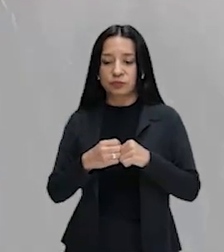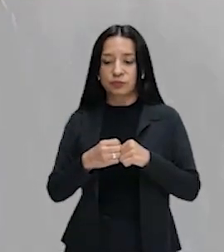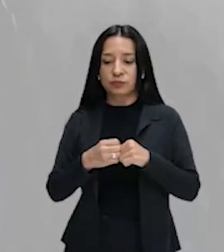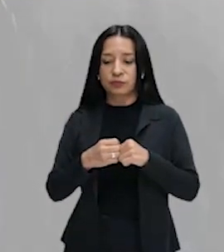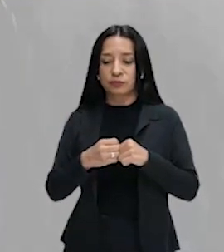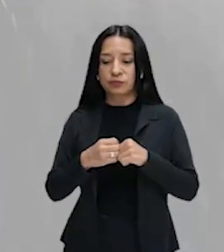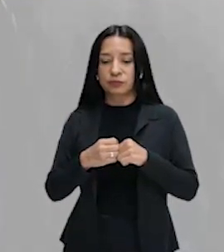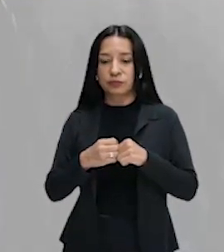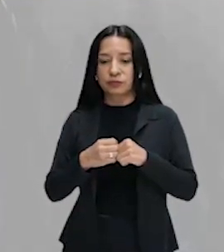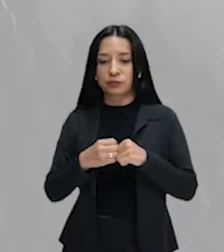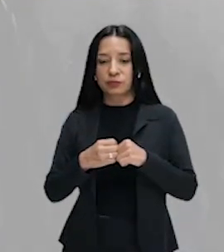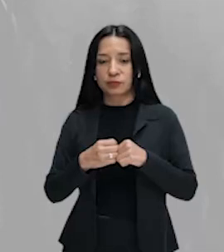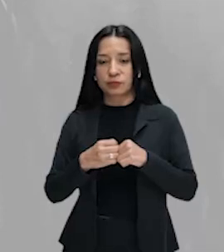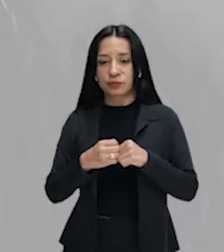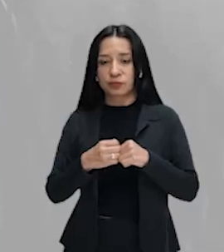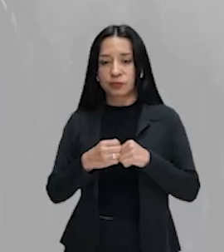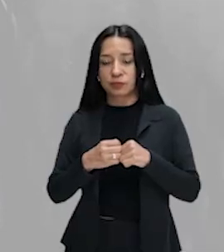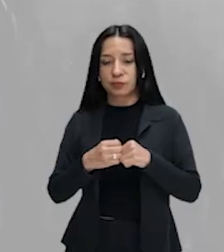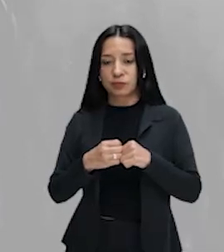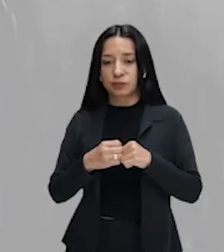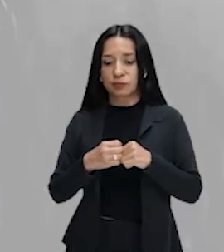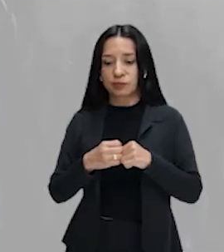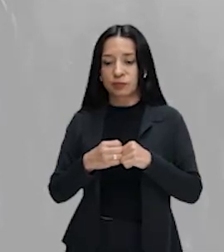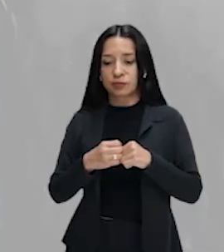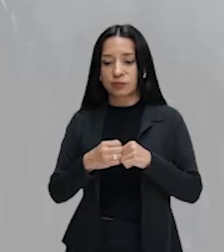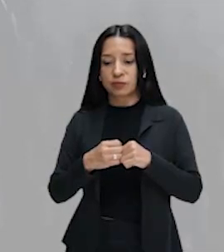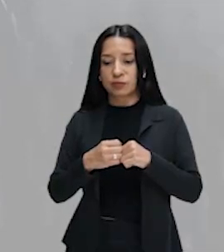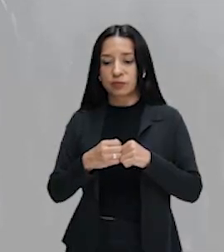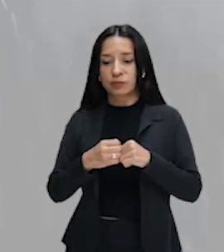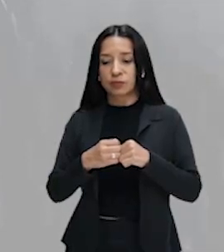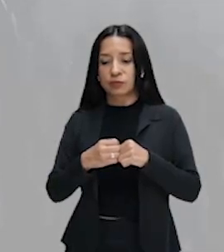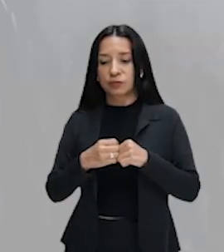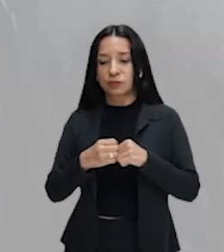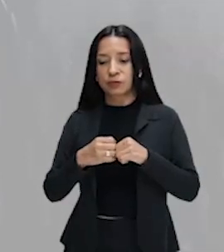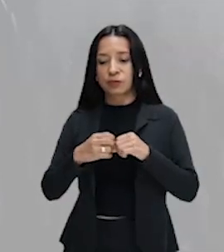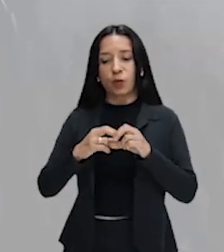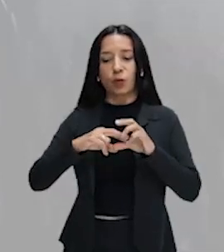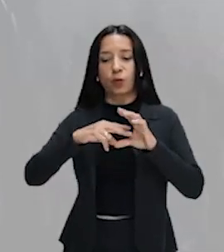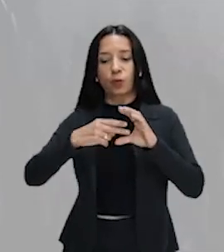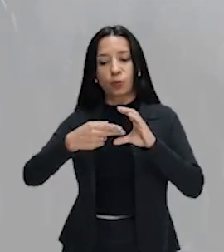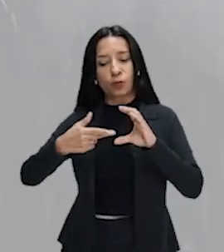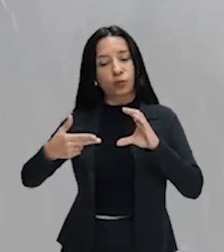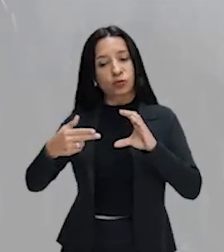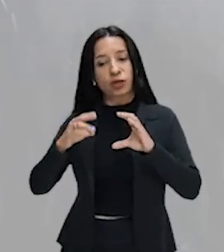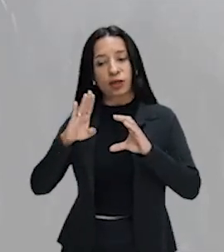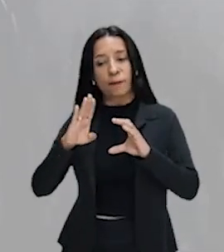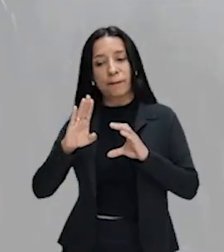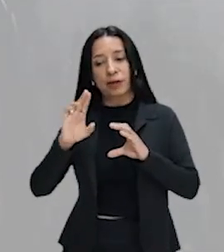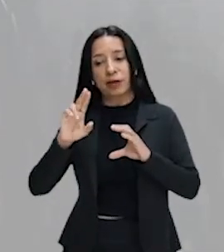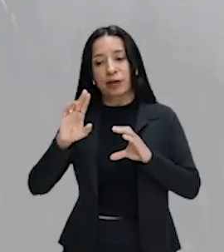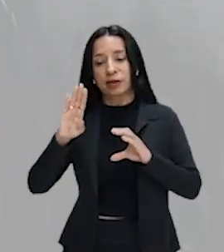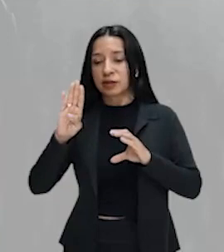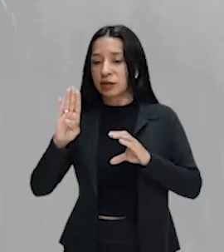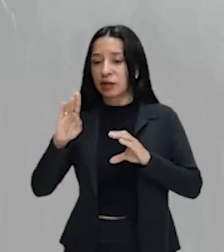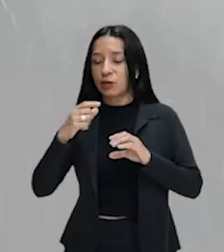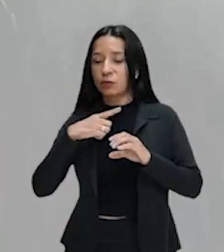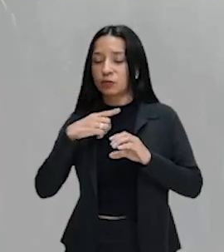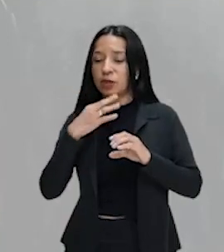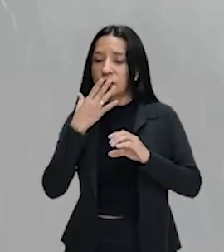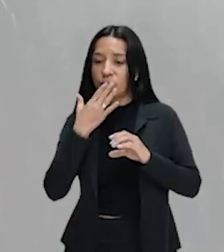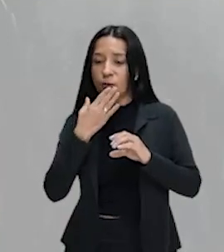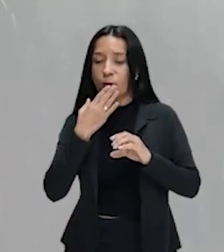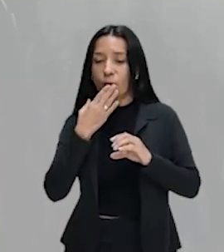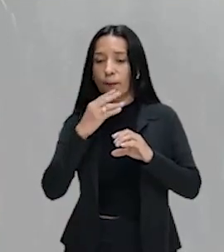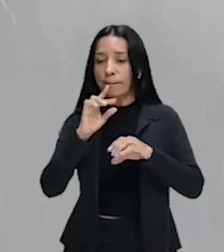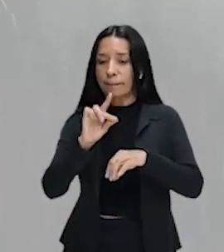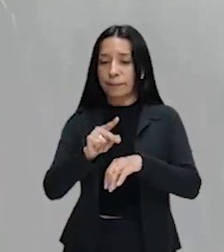dominante do gene E. O gene Bzão, ele produz o pigmento preto, certo?